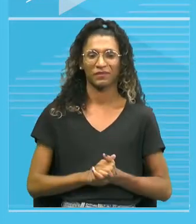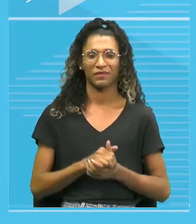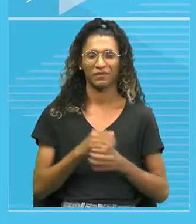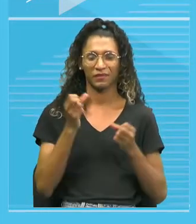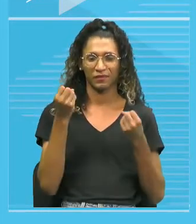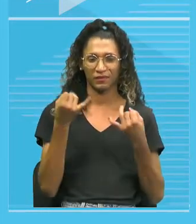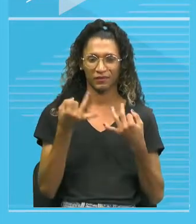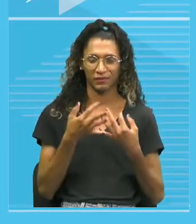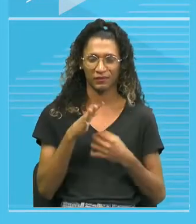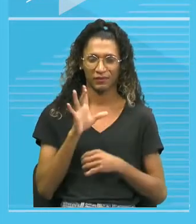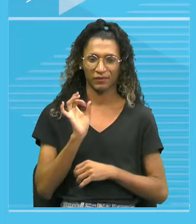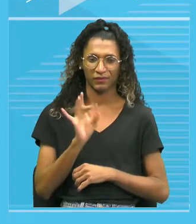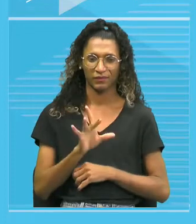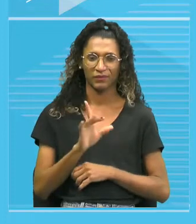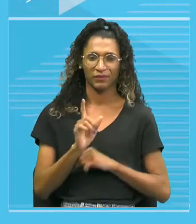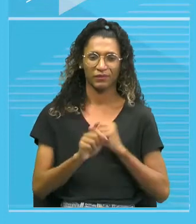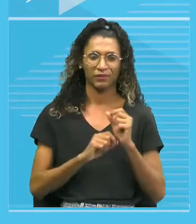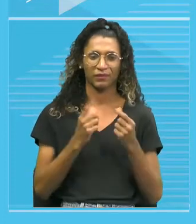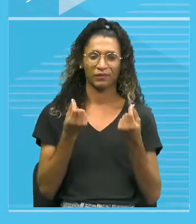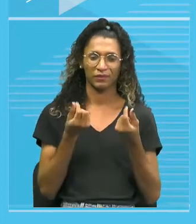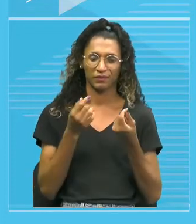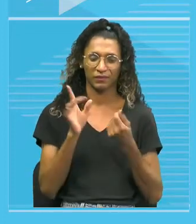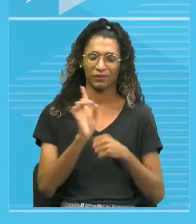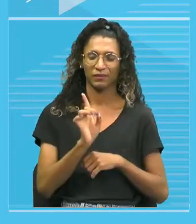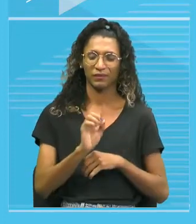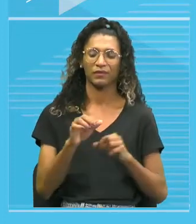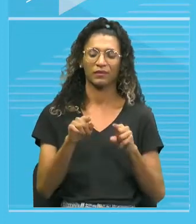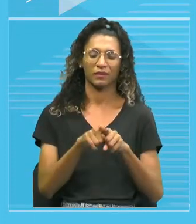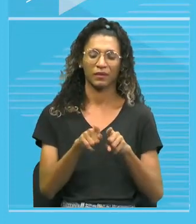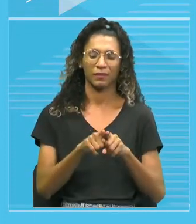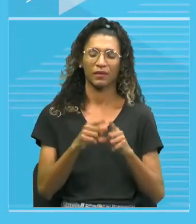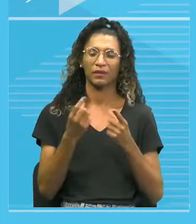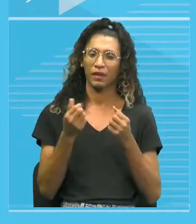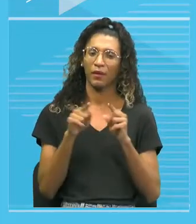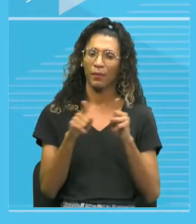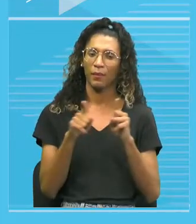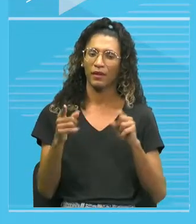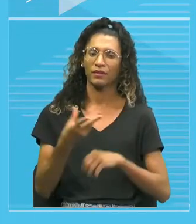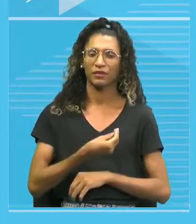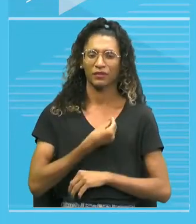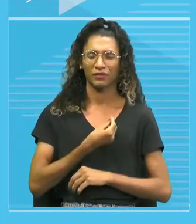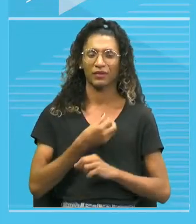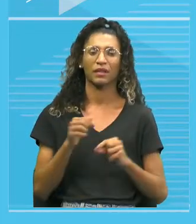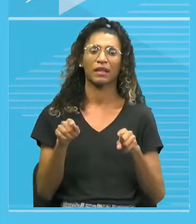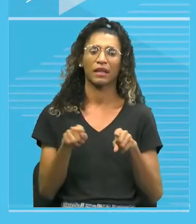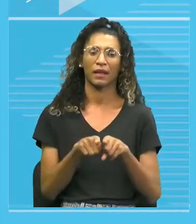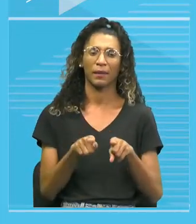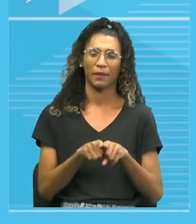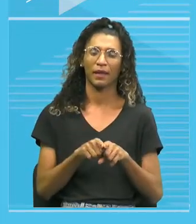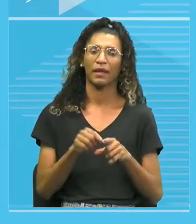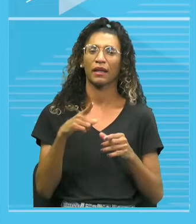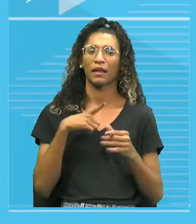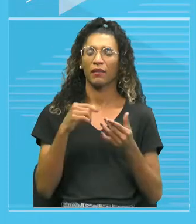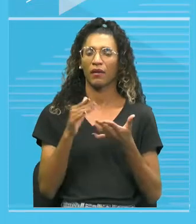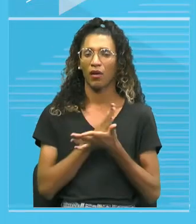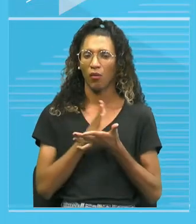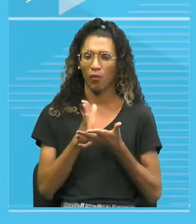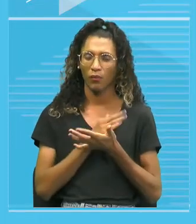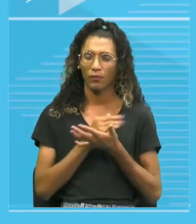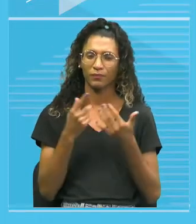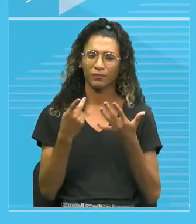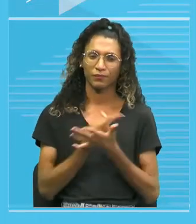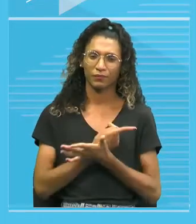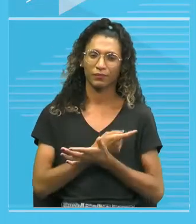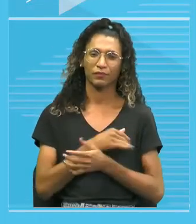só de dinheiro, não. Também de dinheiro, mas principalmente de vidas, né? Transições